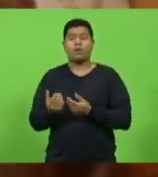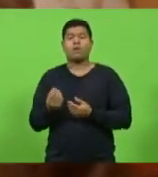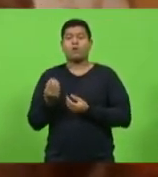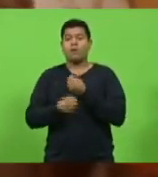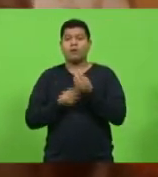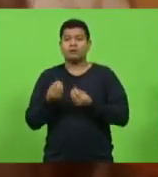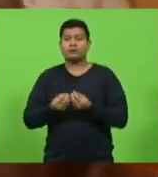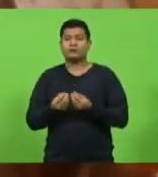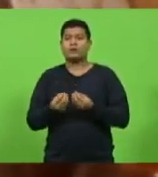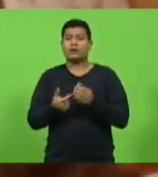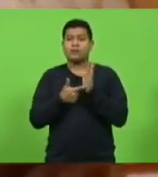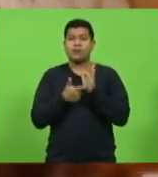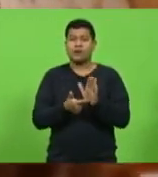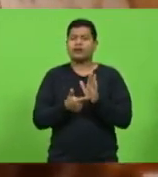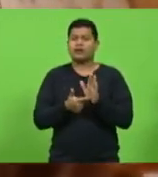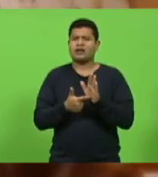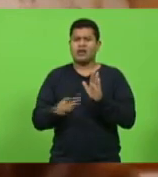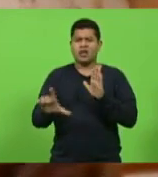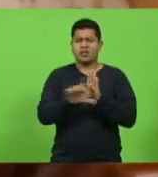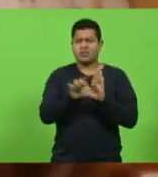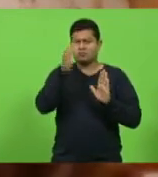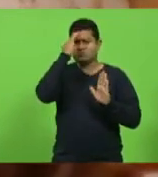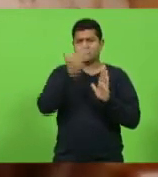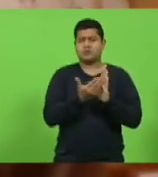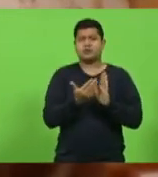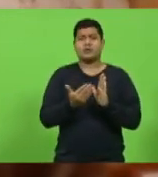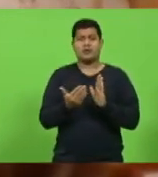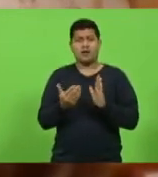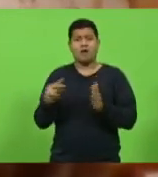à aberração jurídica que se acometia.